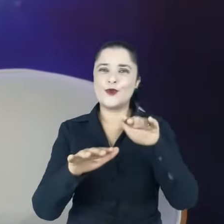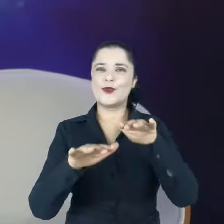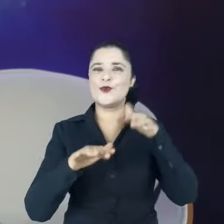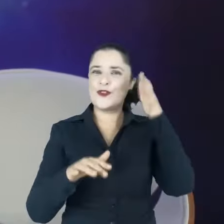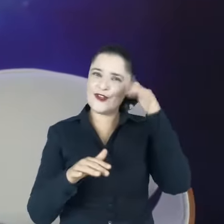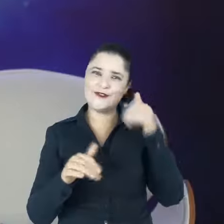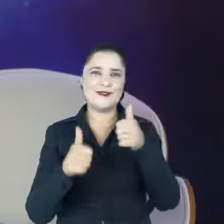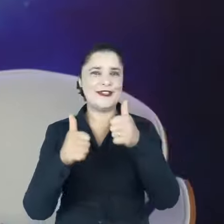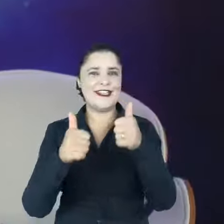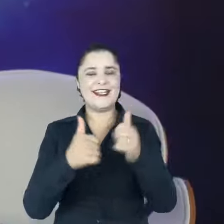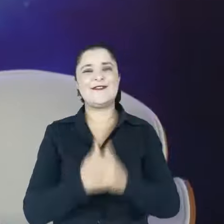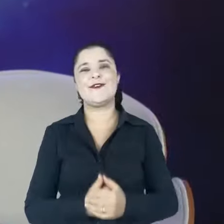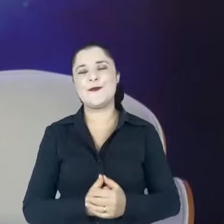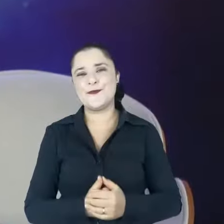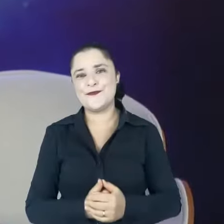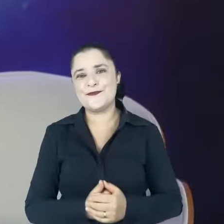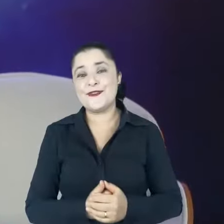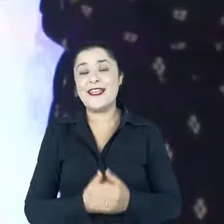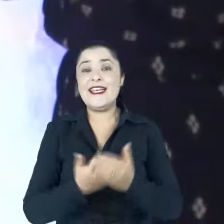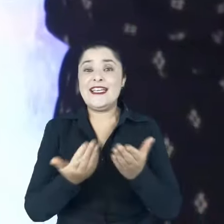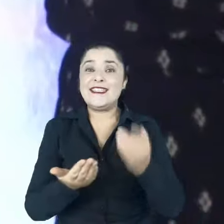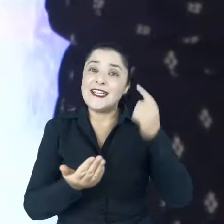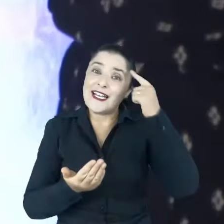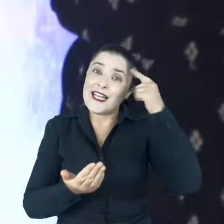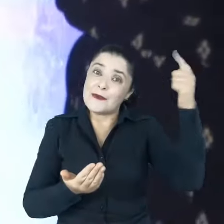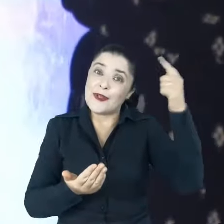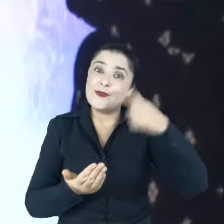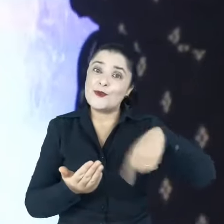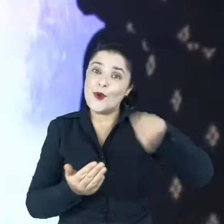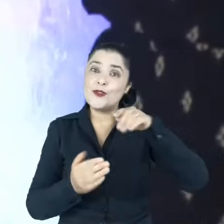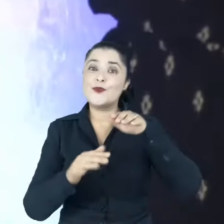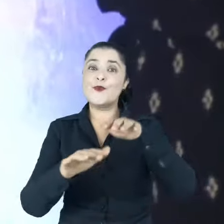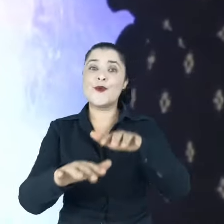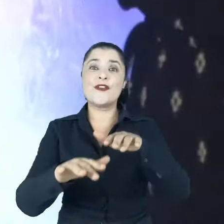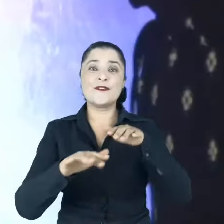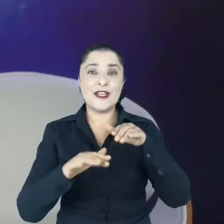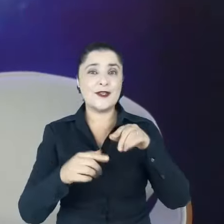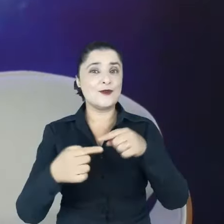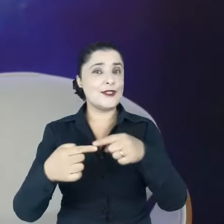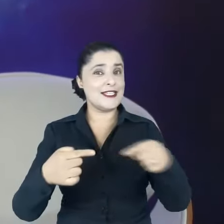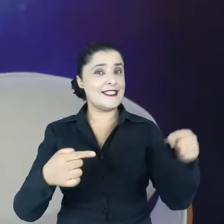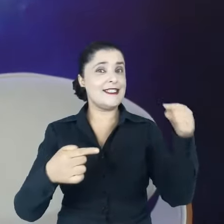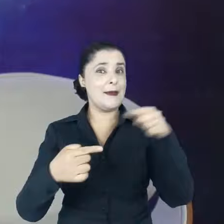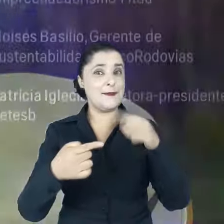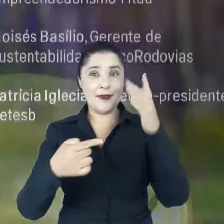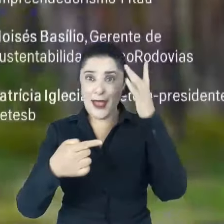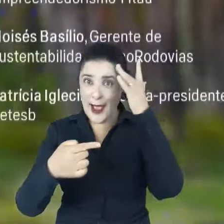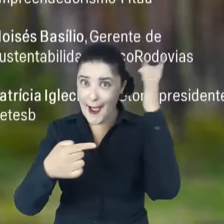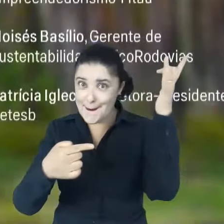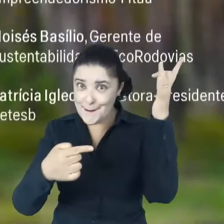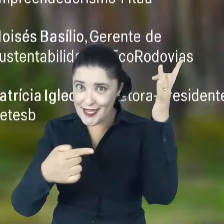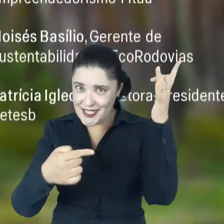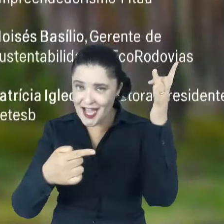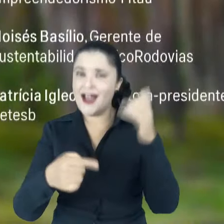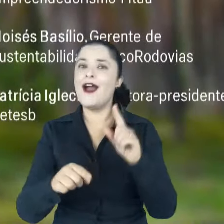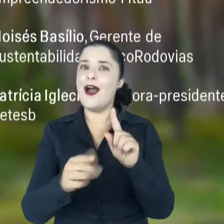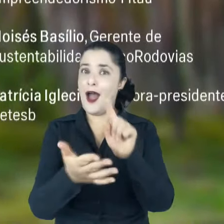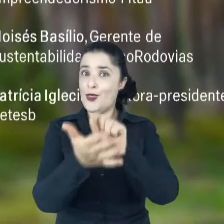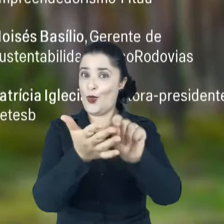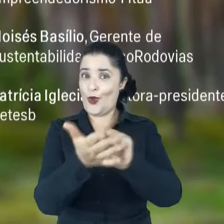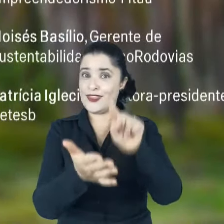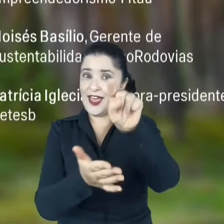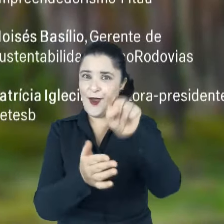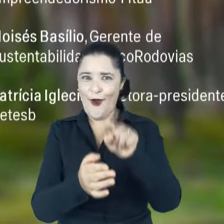a gente tem que lembrar que o nosso evento segue durante toda a semana. Então, amanhã, já anota aí no calendário, 10 da